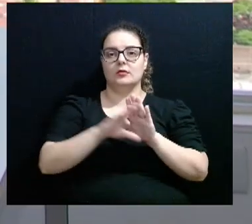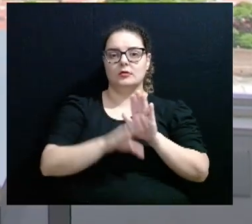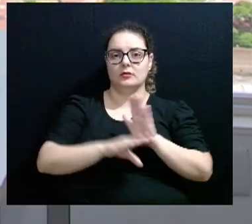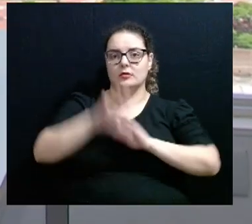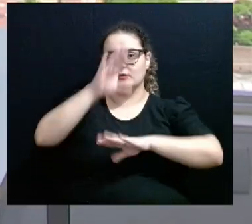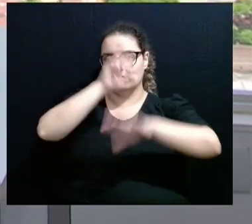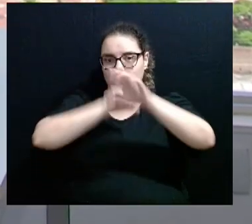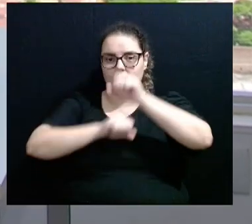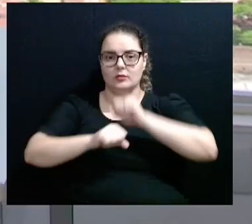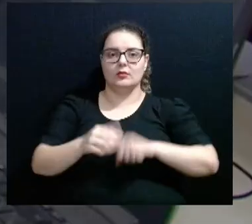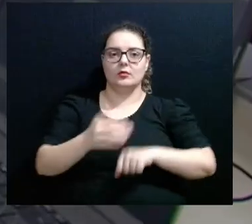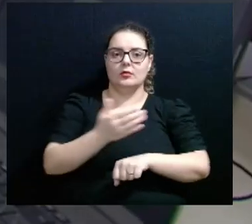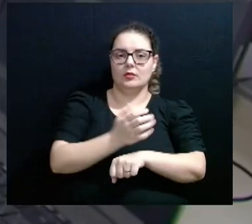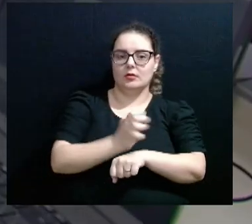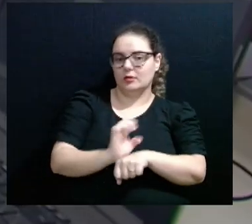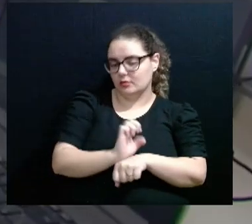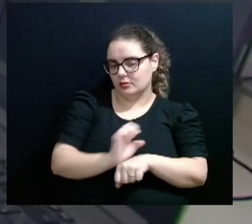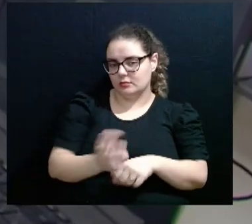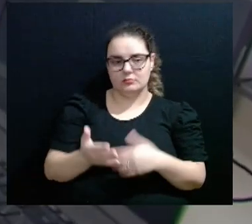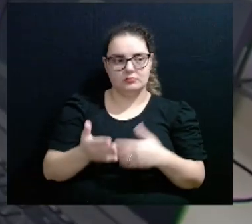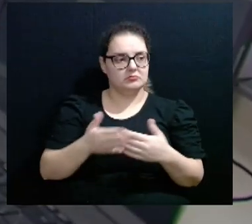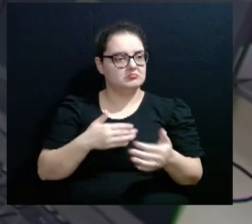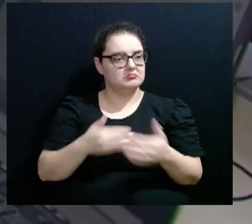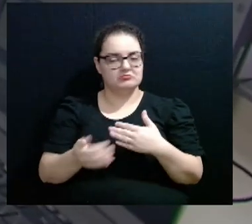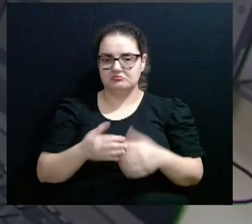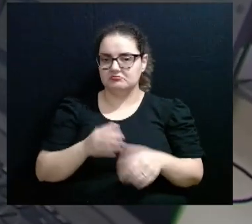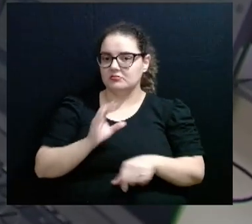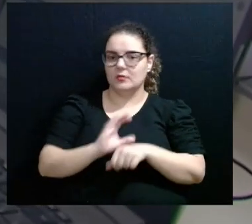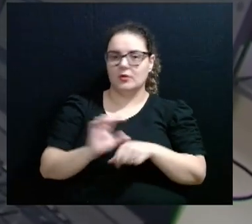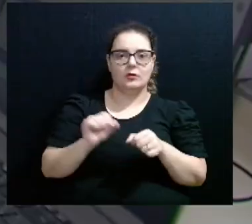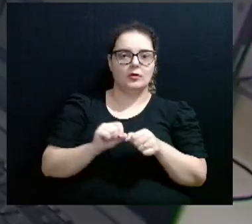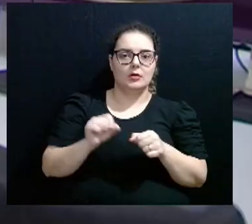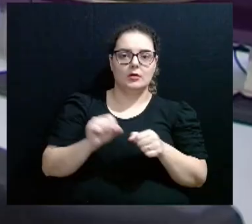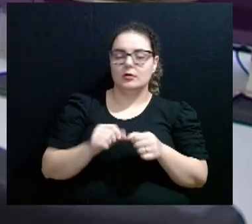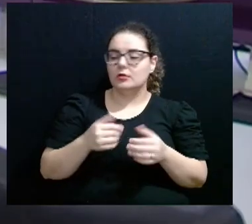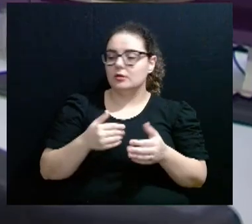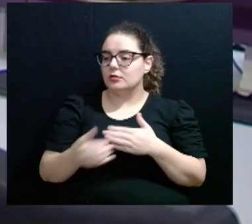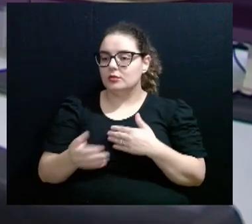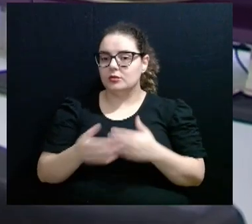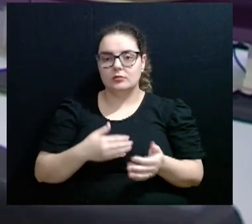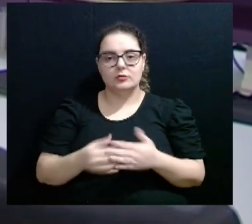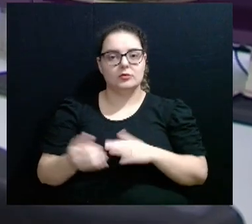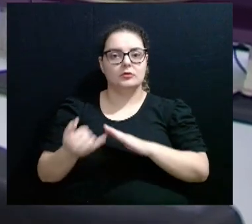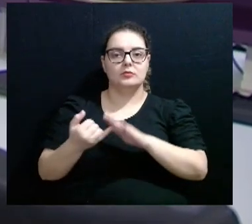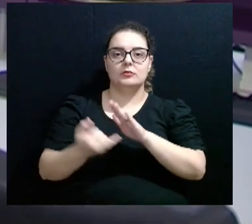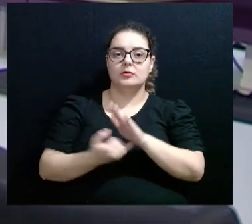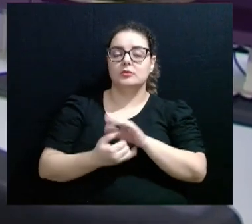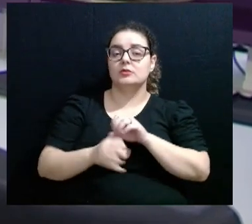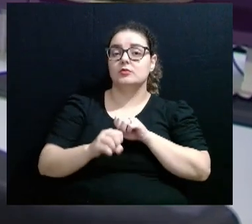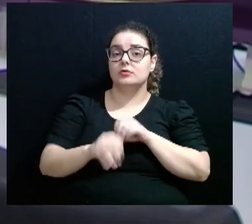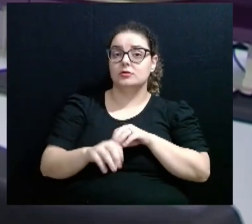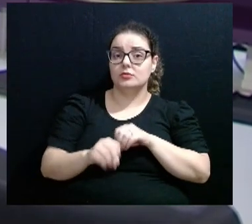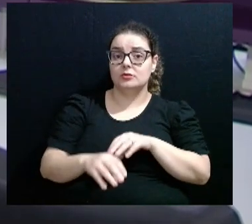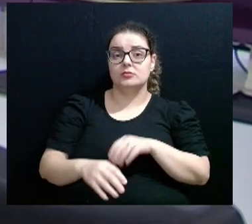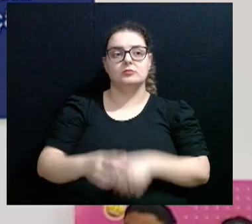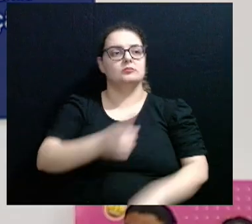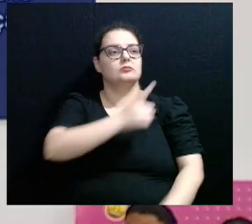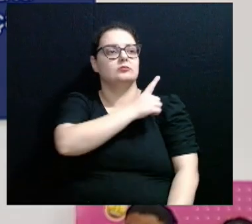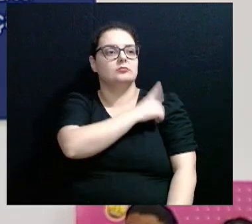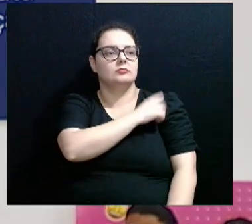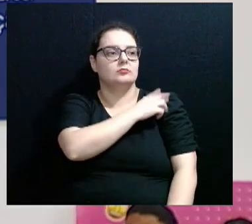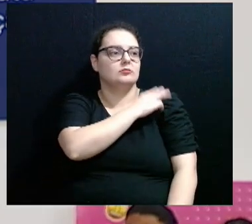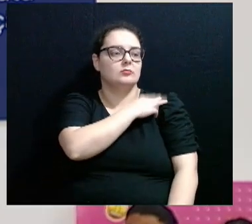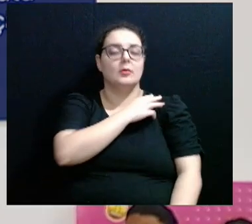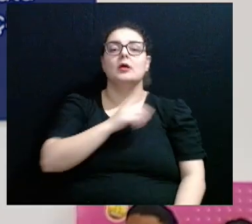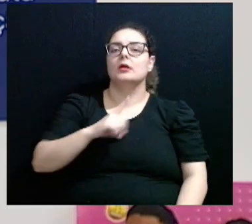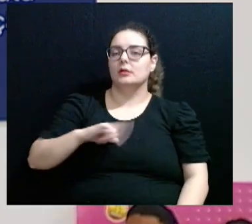estágio. Independente do curso que você faça, independente se você está numa instituição de ensino médio, tem oportunidade. Que